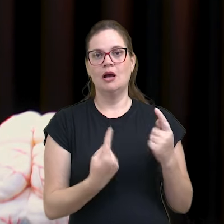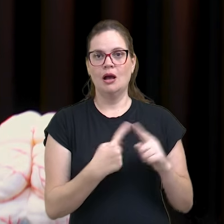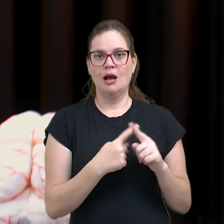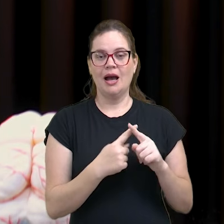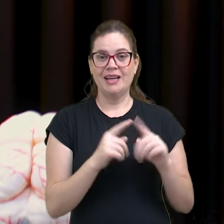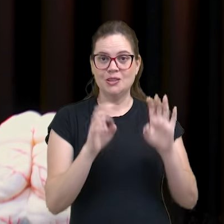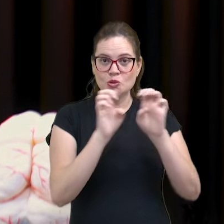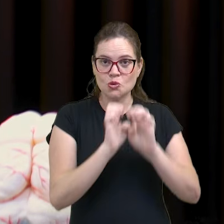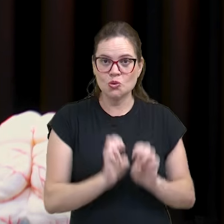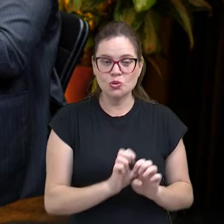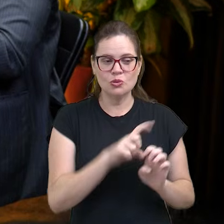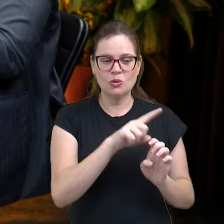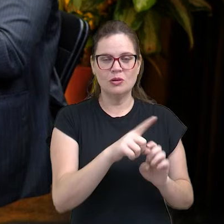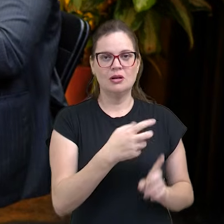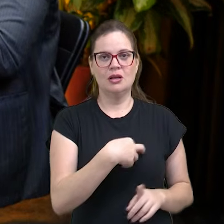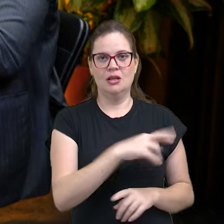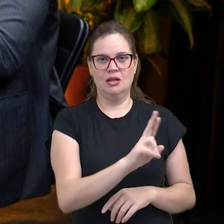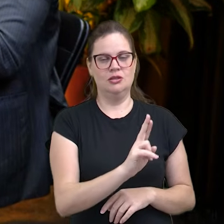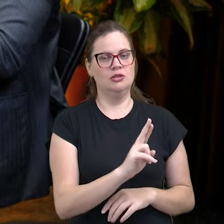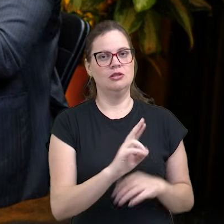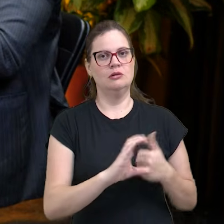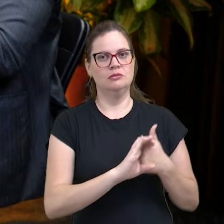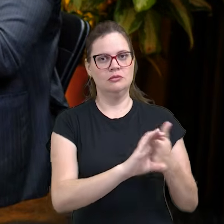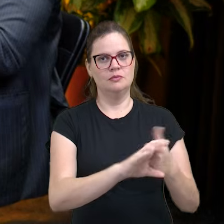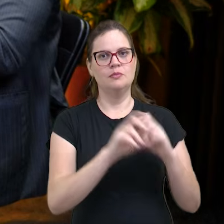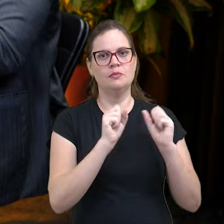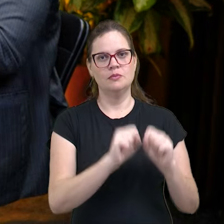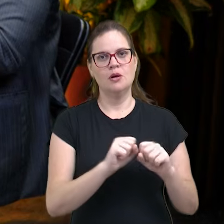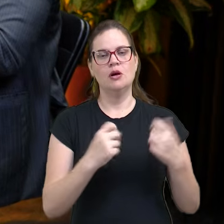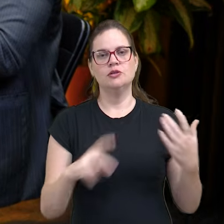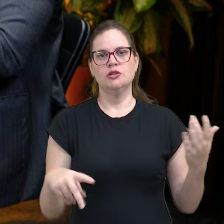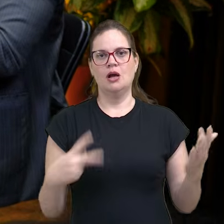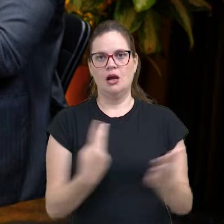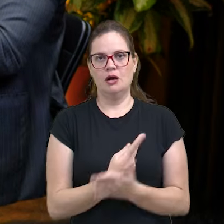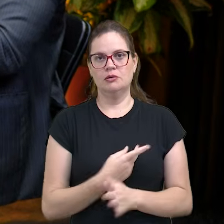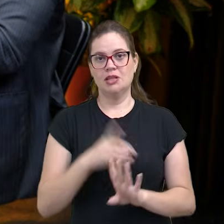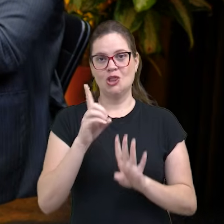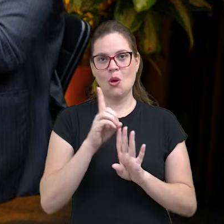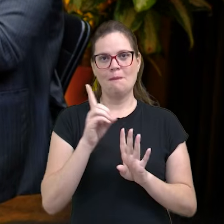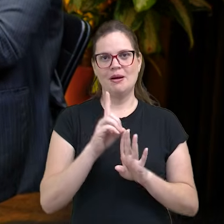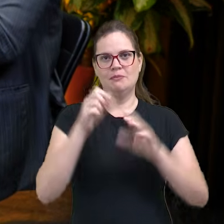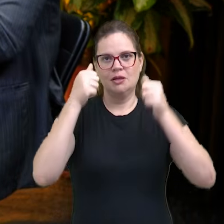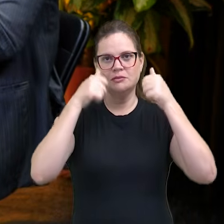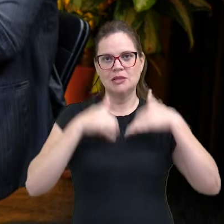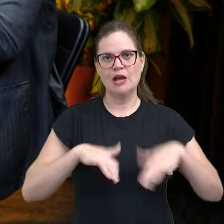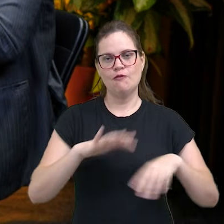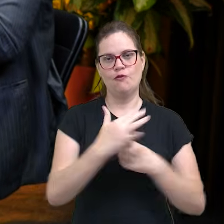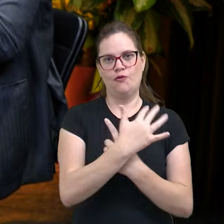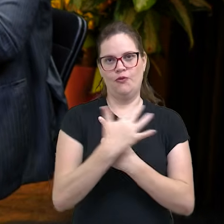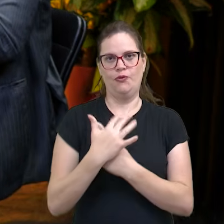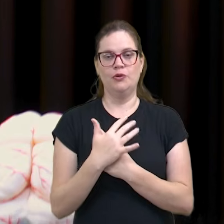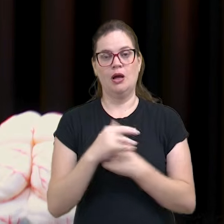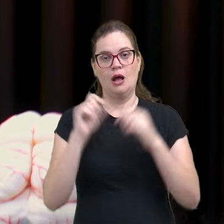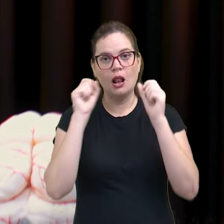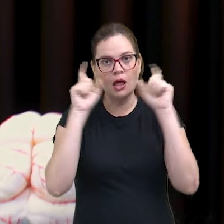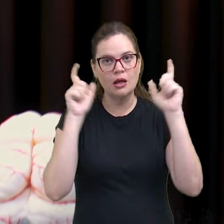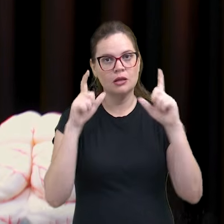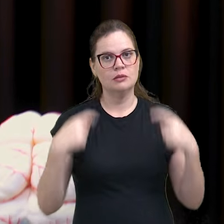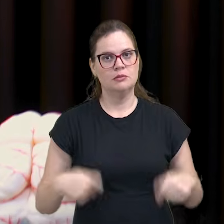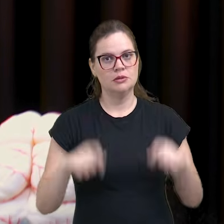os circuitos dopaminérgicos das pessoas. Isso é um sinal de alerta. Mais uma vez, nós não estamos